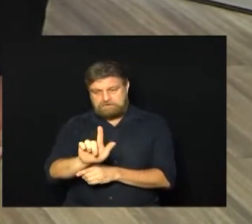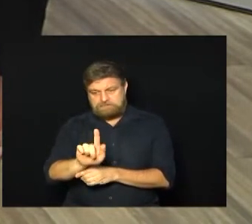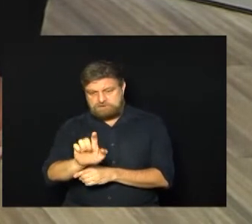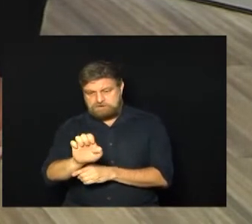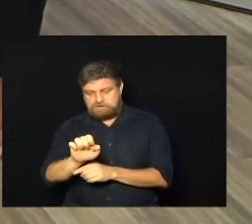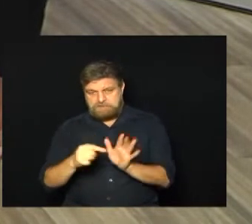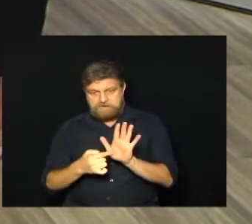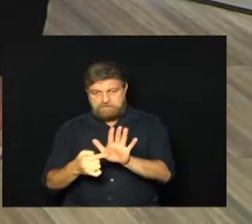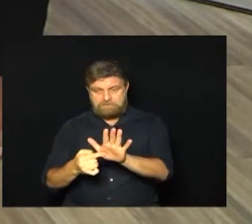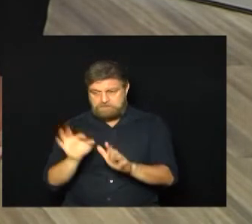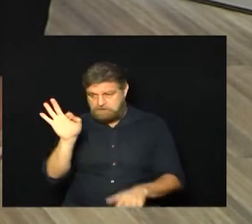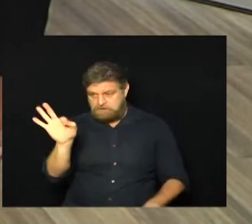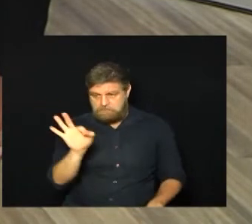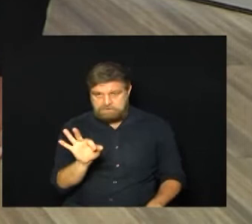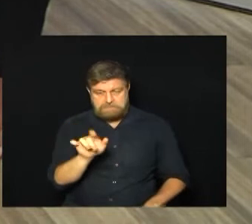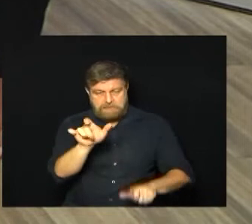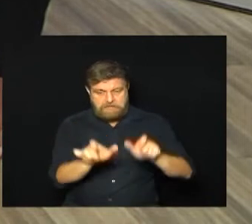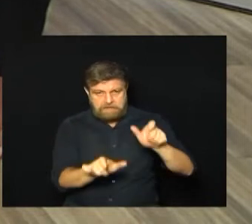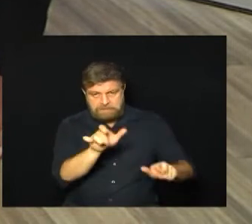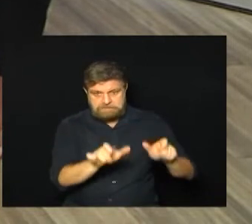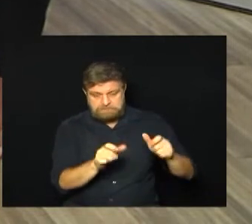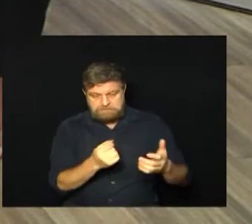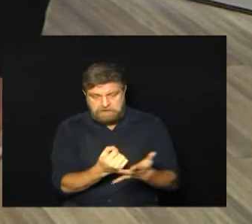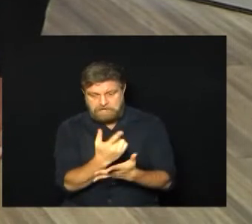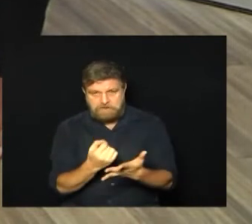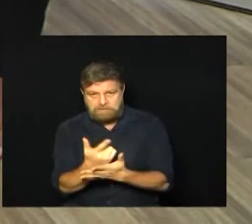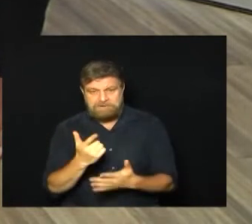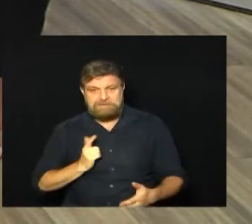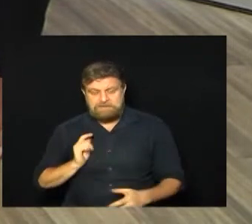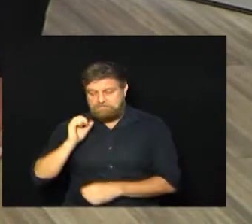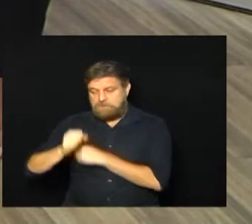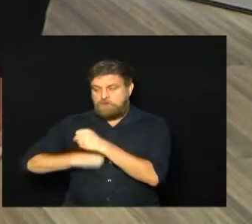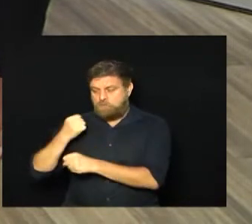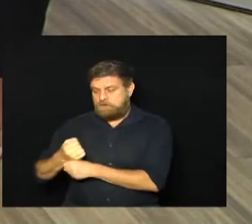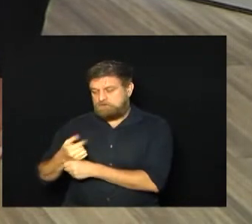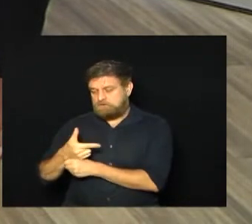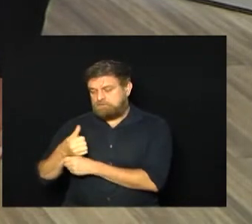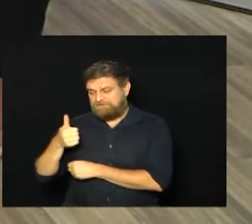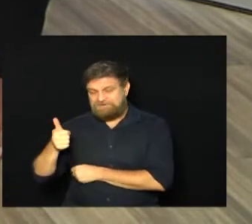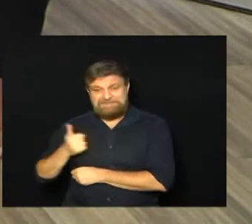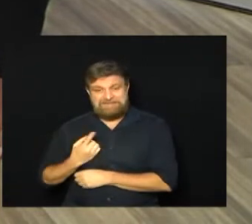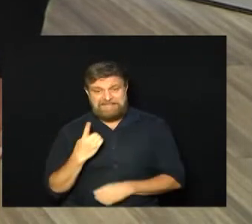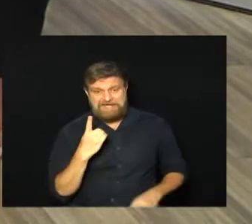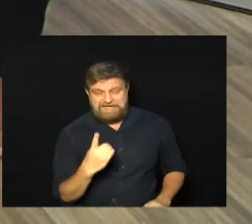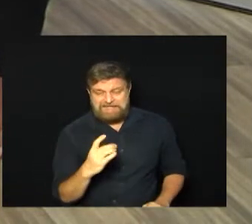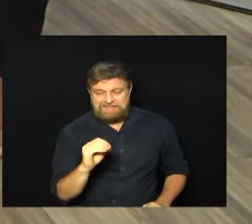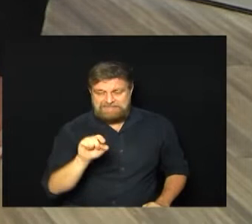Nacional de Preços ao Consumidor Amplo fechou 2021 com